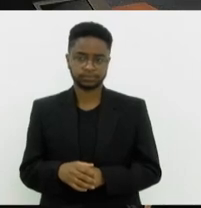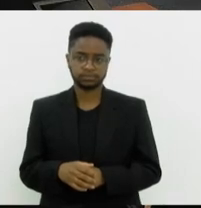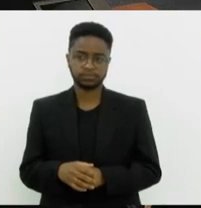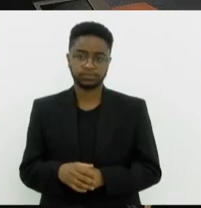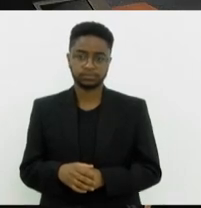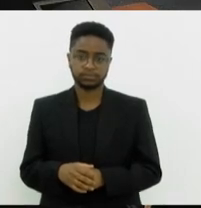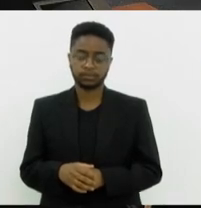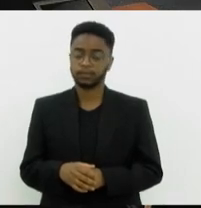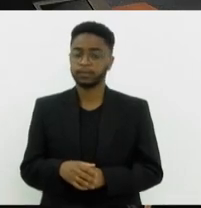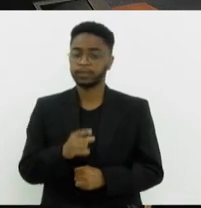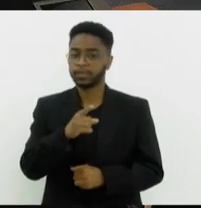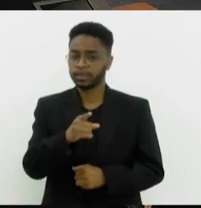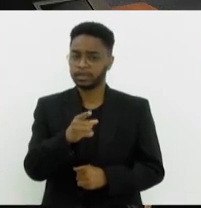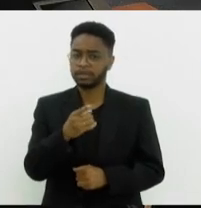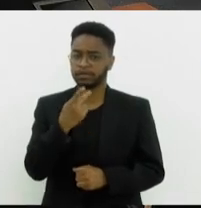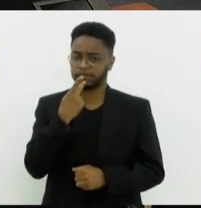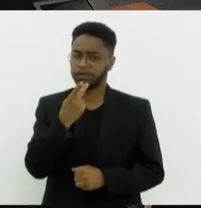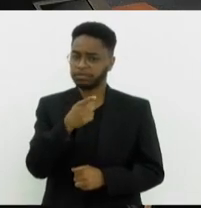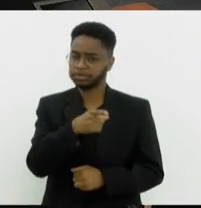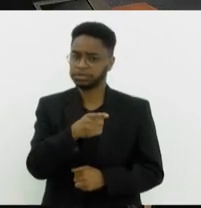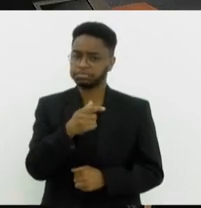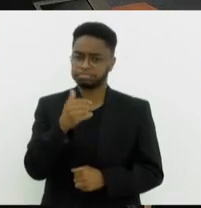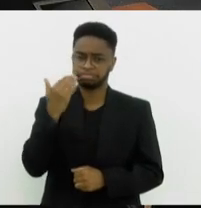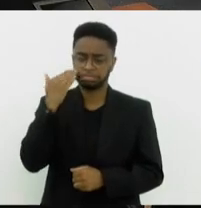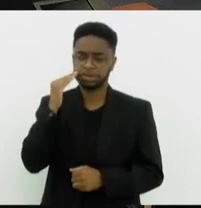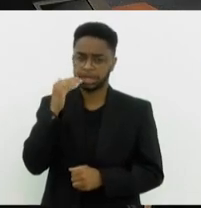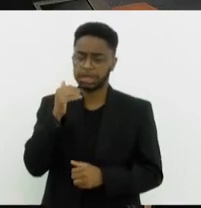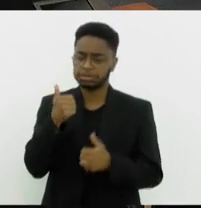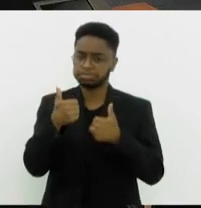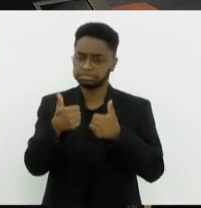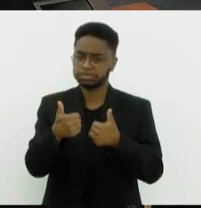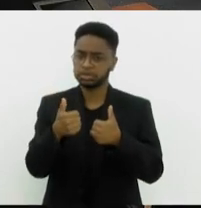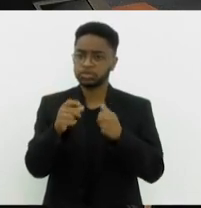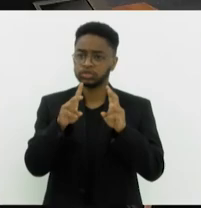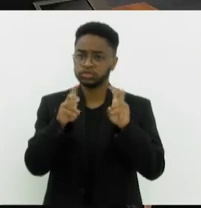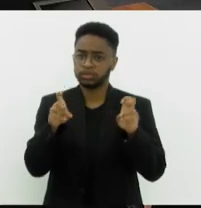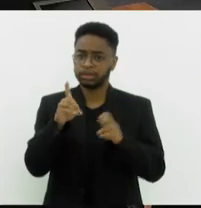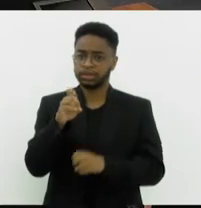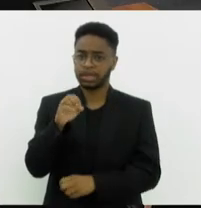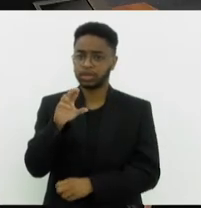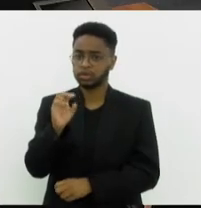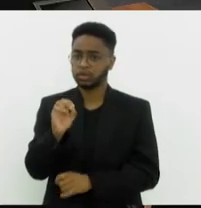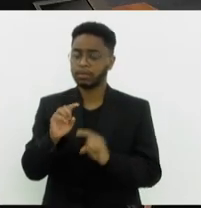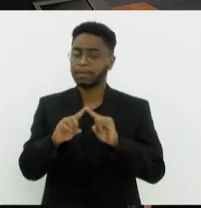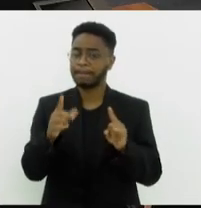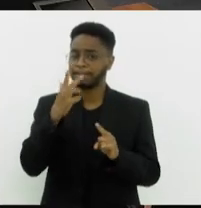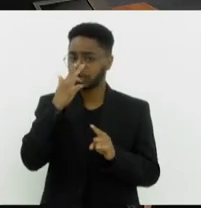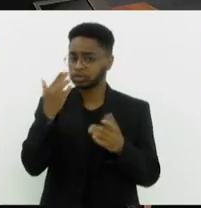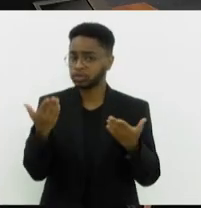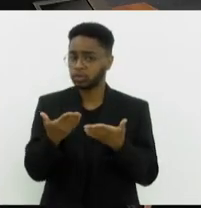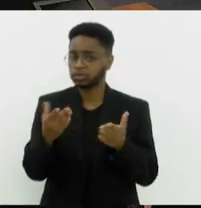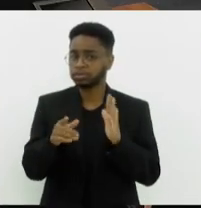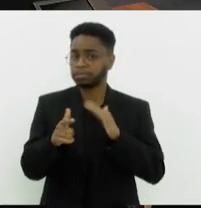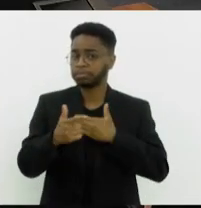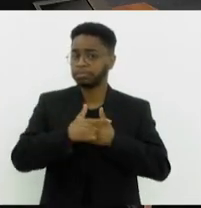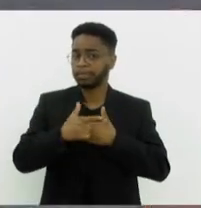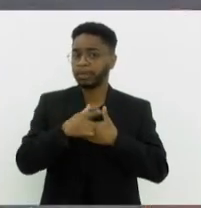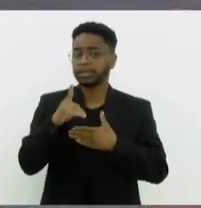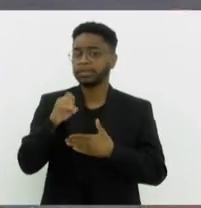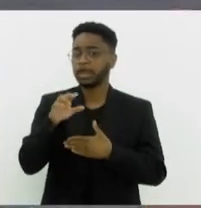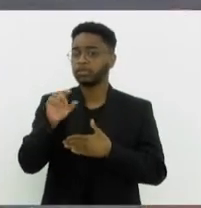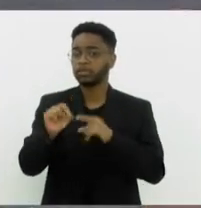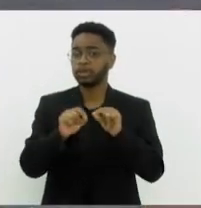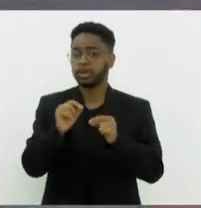O senhor fala com muita propriedade. Quando se trata do Detro, nós vemos que hoje o papel do Detro é arrecadar para sustentar uma